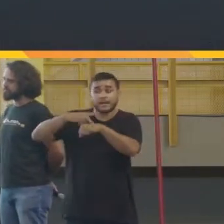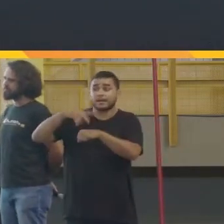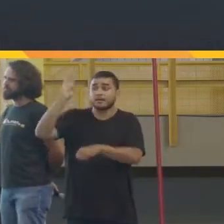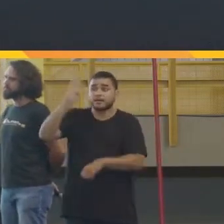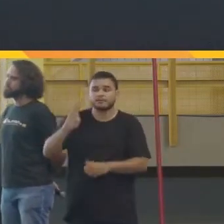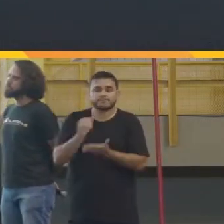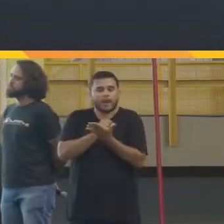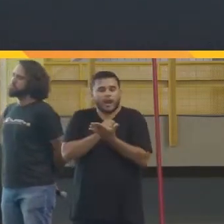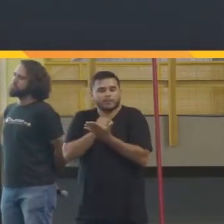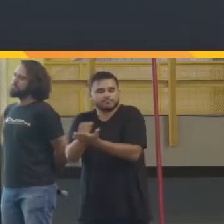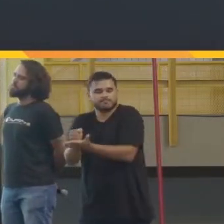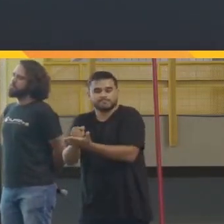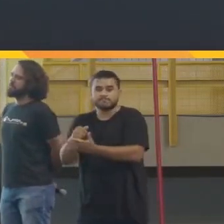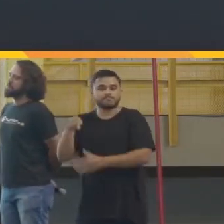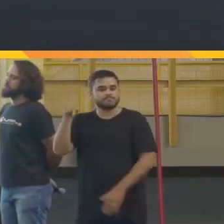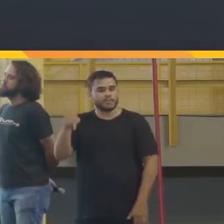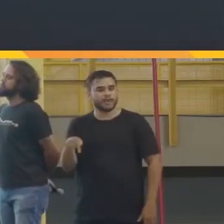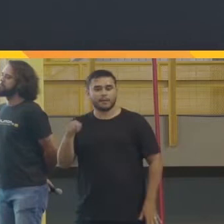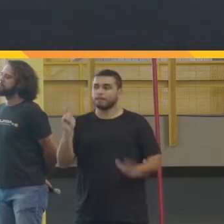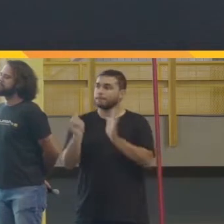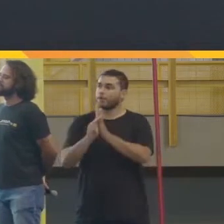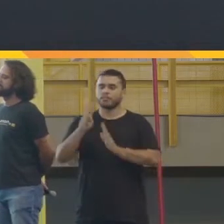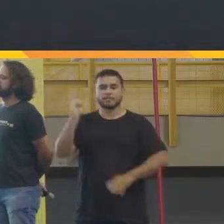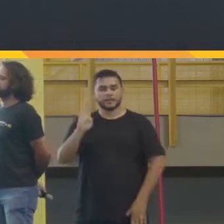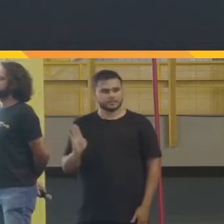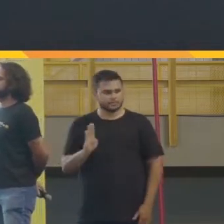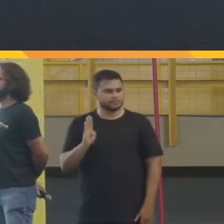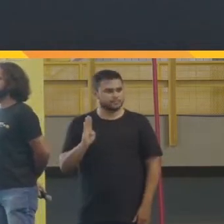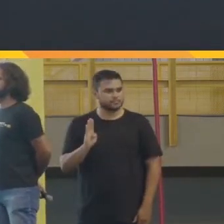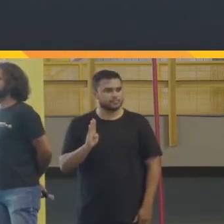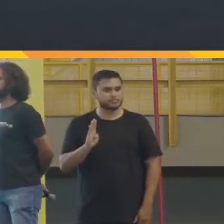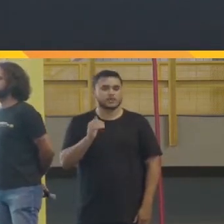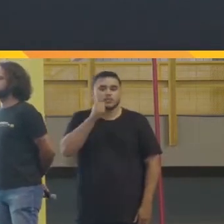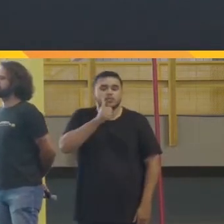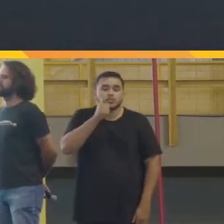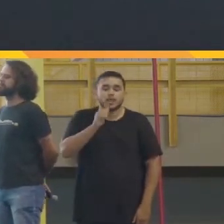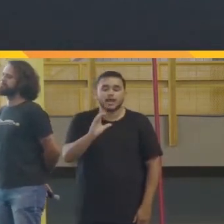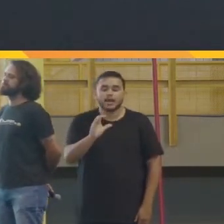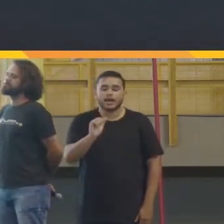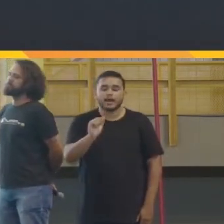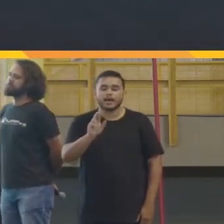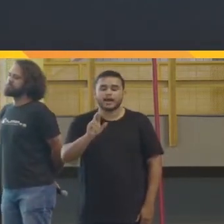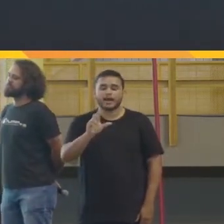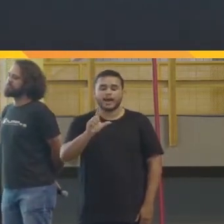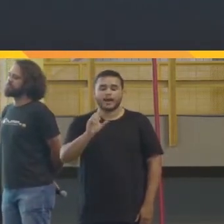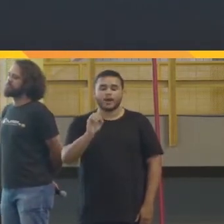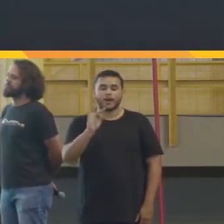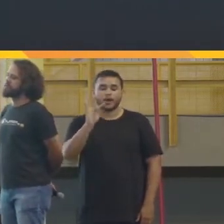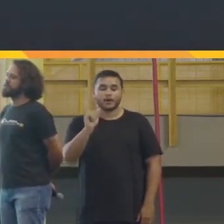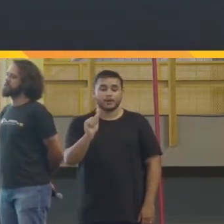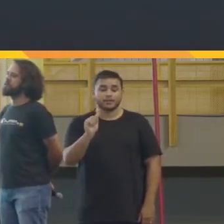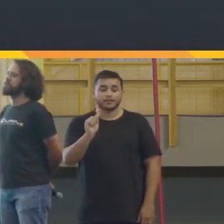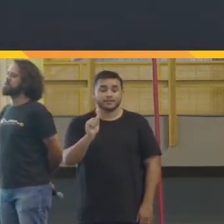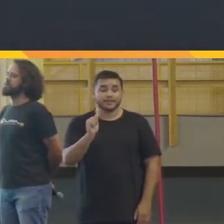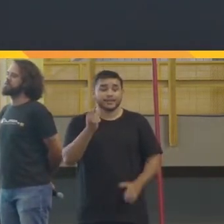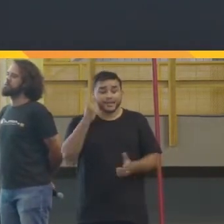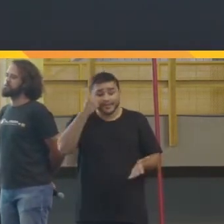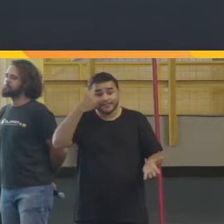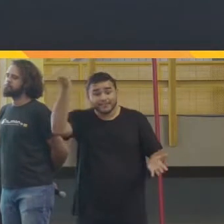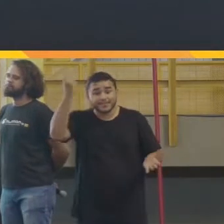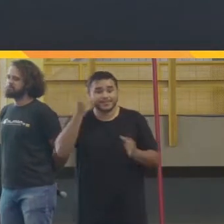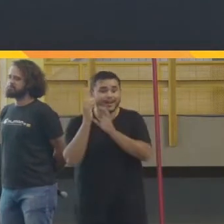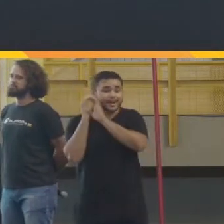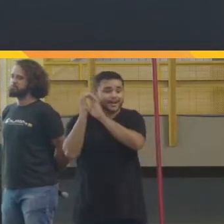uma das coisas mais brasileiras que existe. O que é que a Dona Carlota nos deu de presente? A caipirinha.